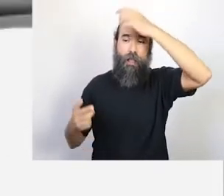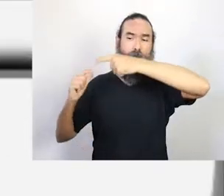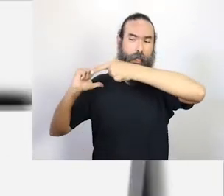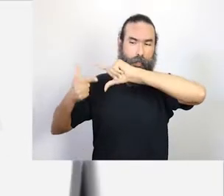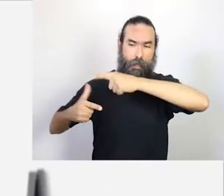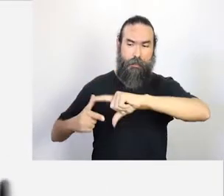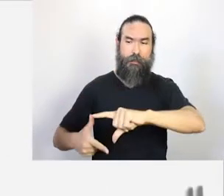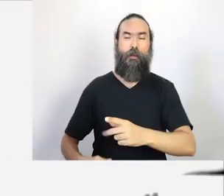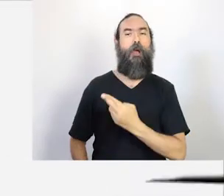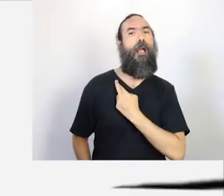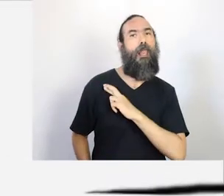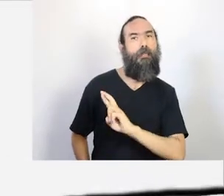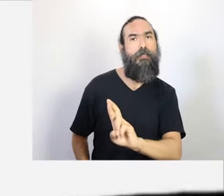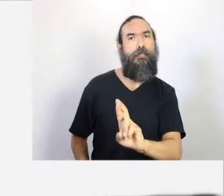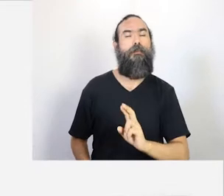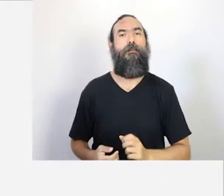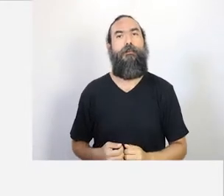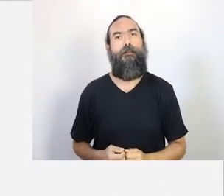Tradição, na religião,